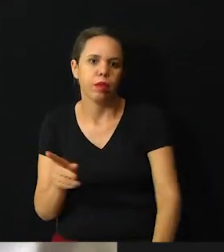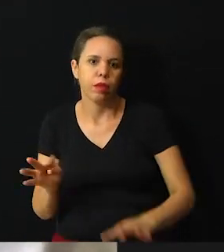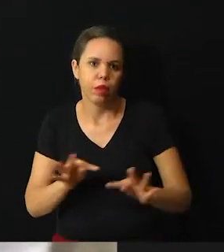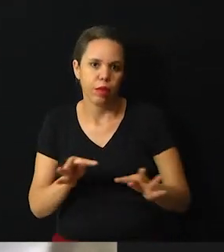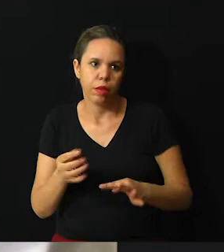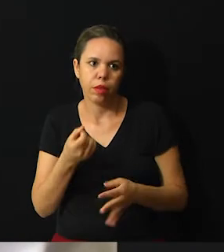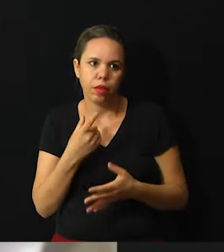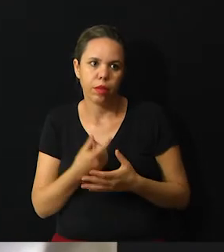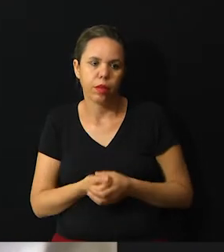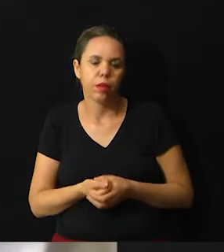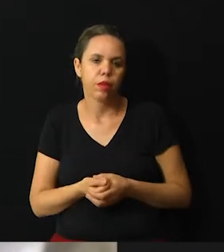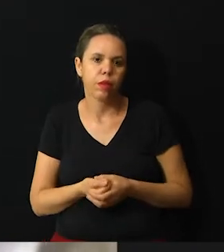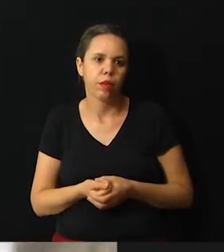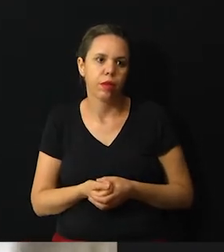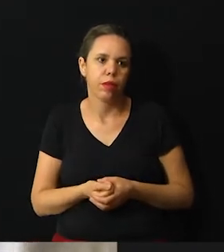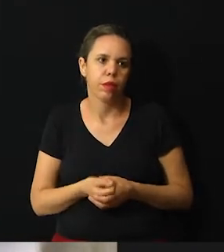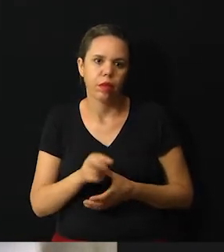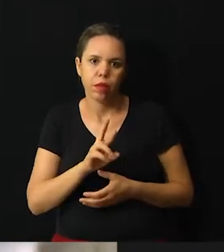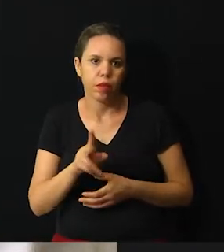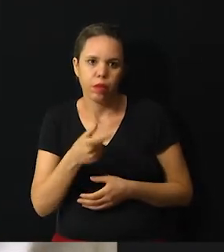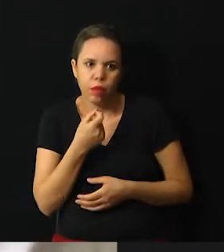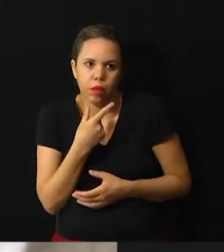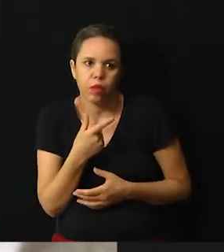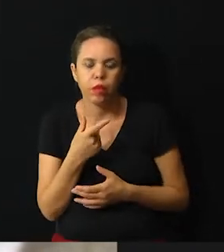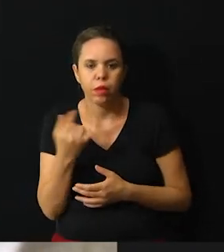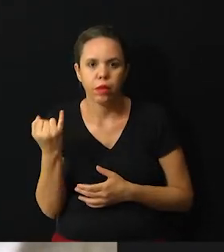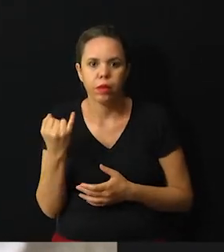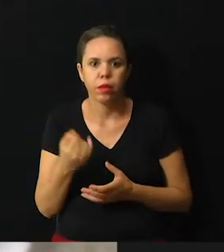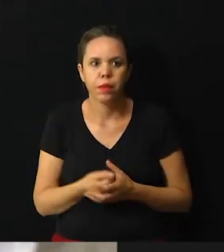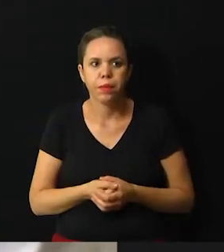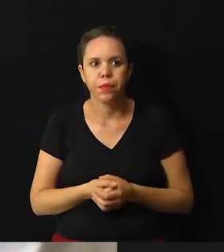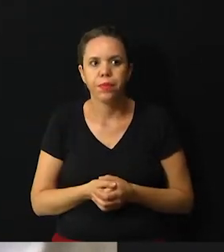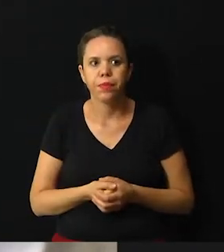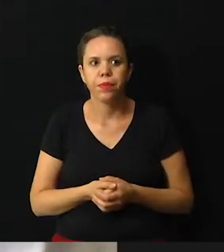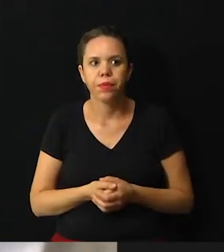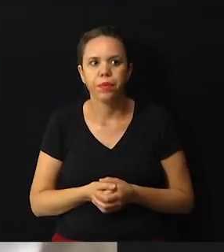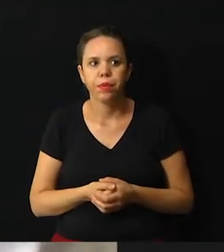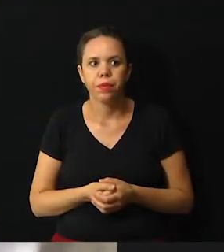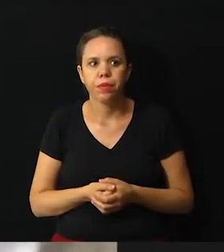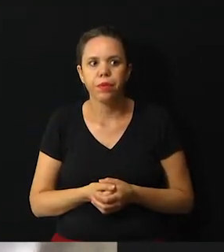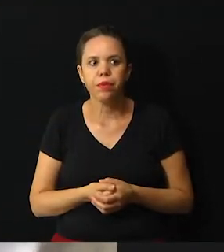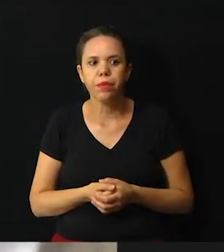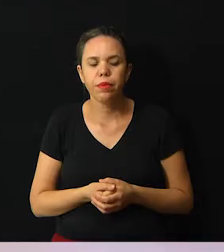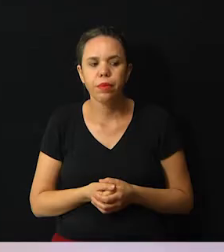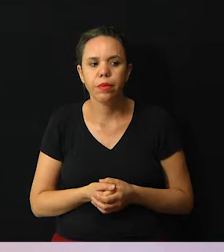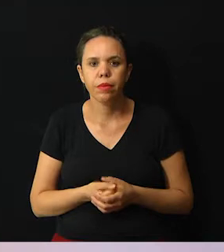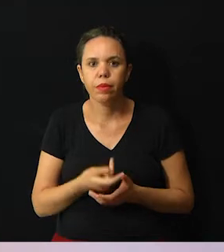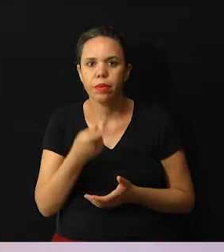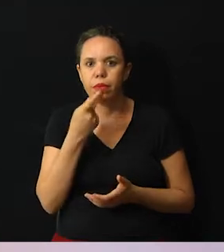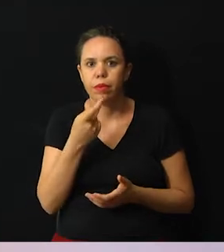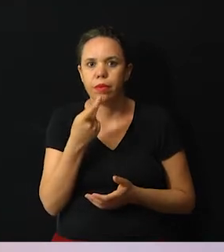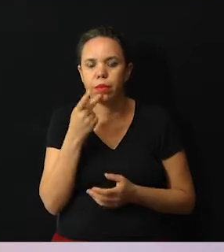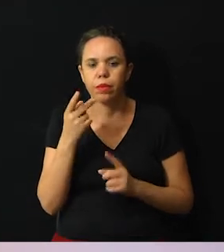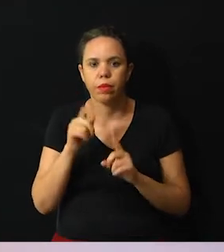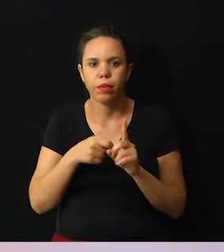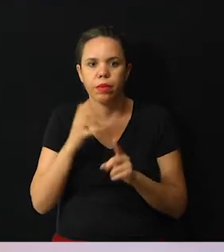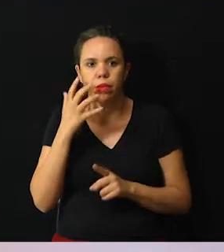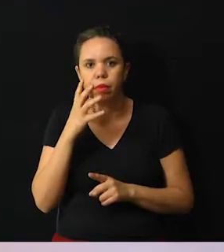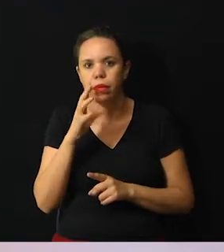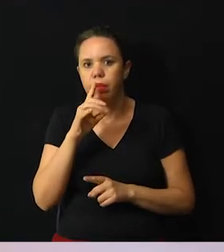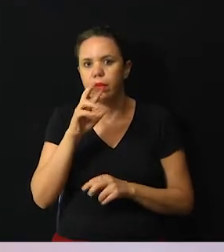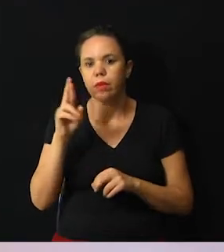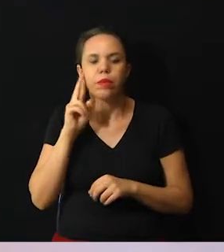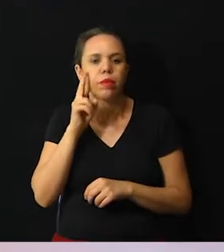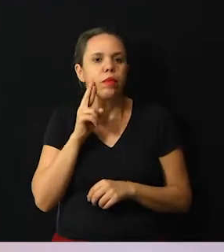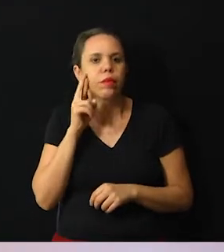só ao tratamento medicamentoso, mas ao não medicamentoso, que é um bem mais importante, né? Doutor, a gente está falando aí de fevereiro roxo,